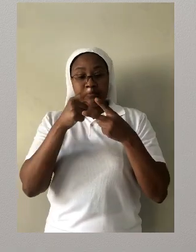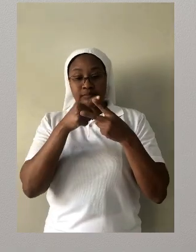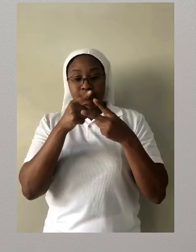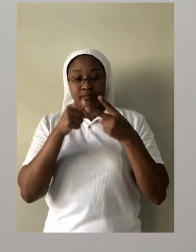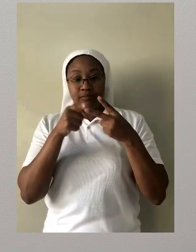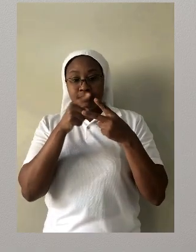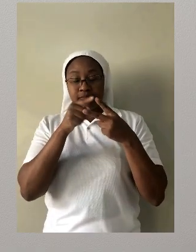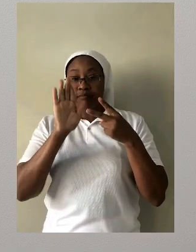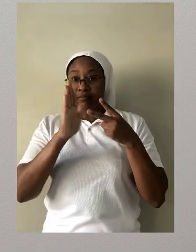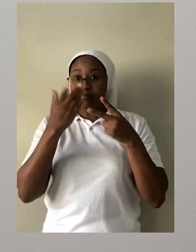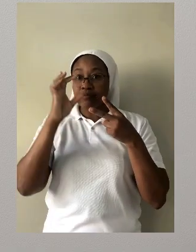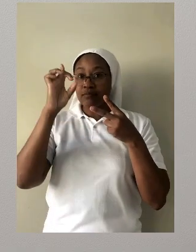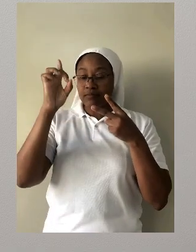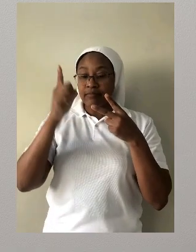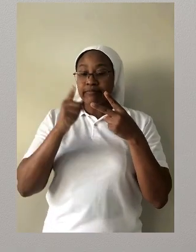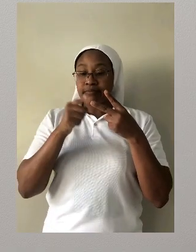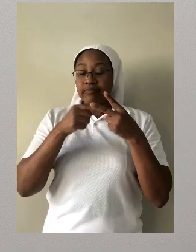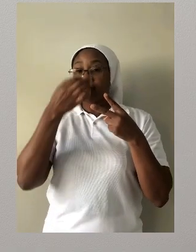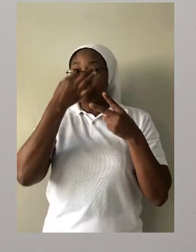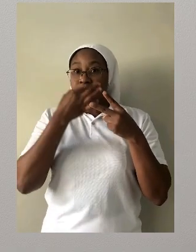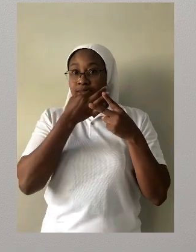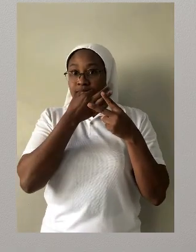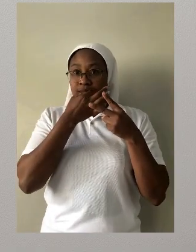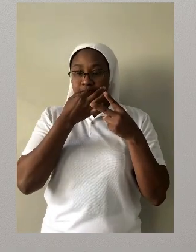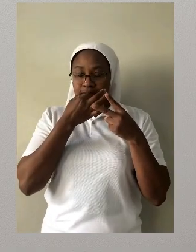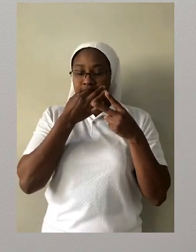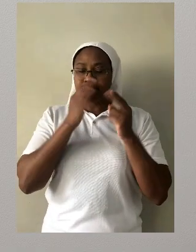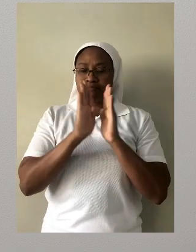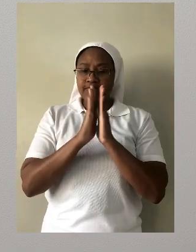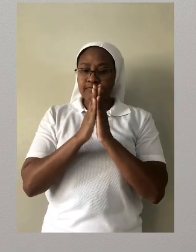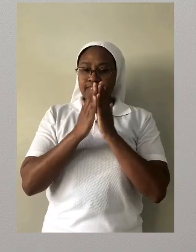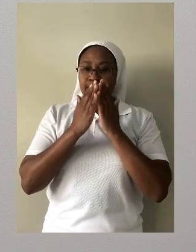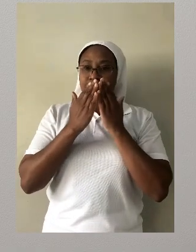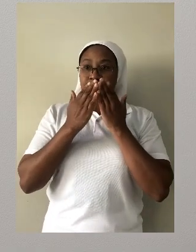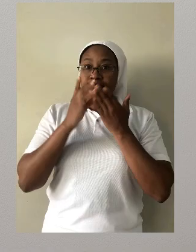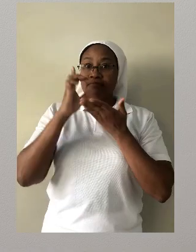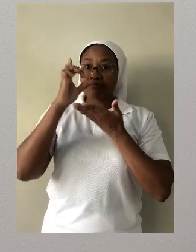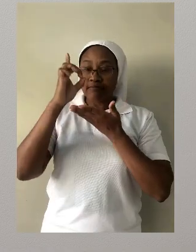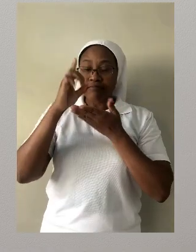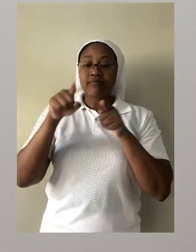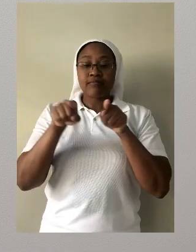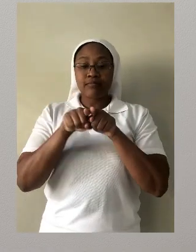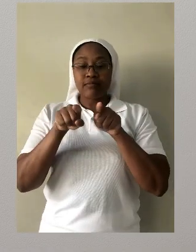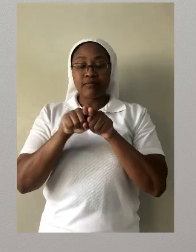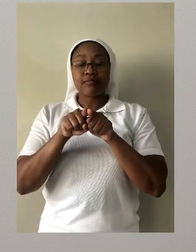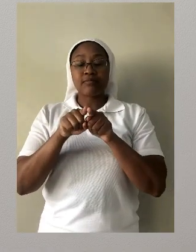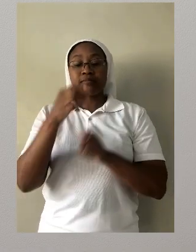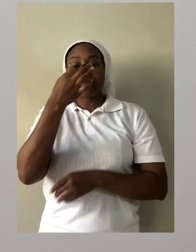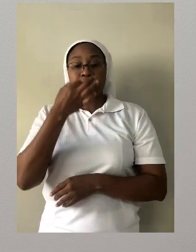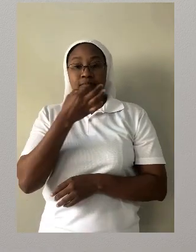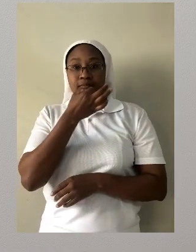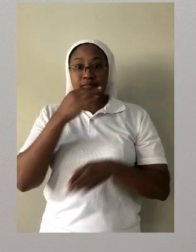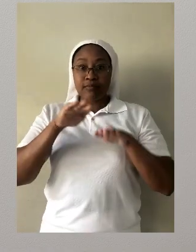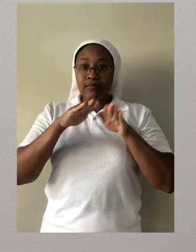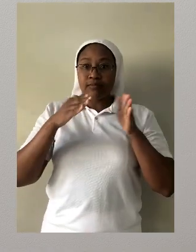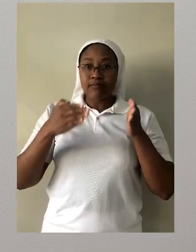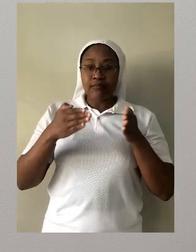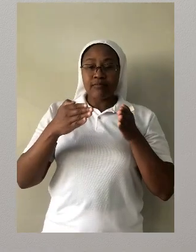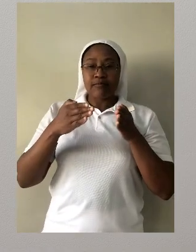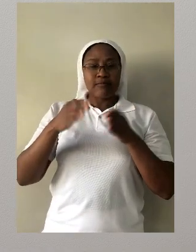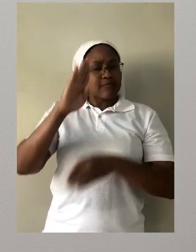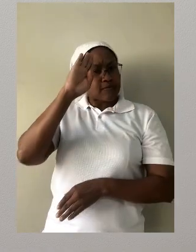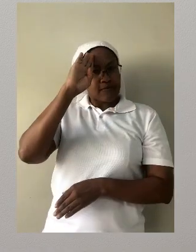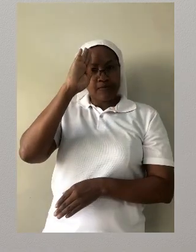dois, temos a Palavra de Deus e temos a Eucaristia. Palavra com a sua estante e a Eucaristia com o seu altar, que